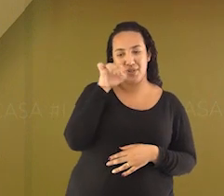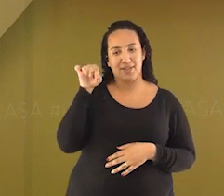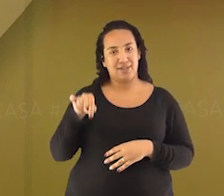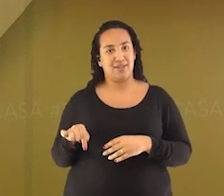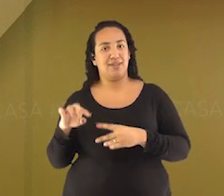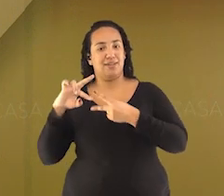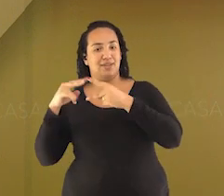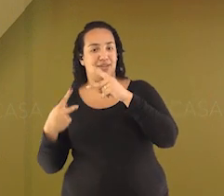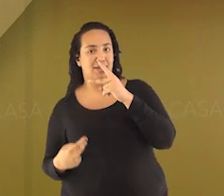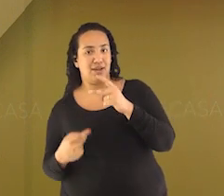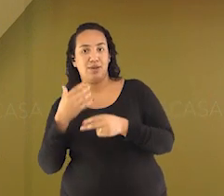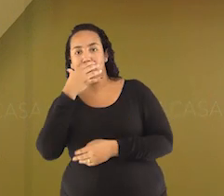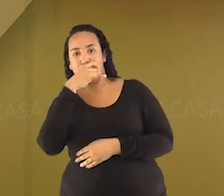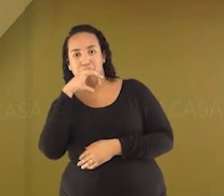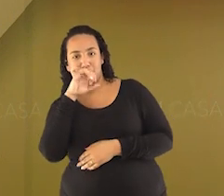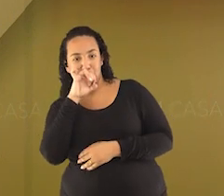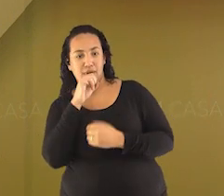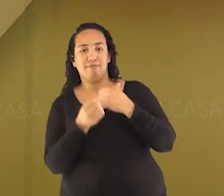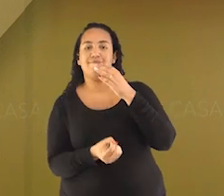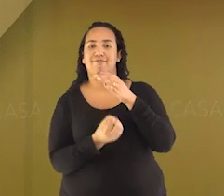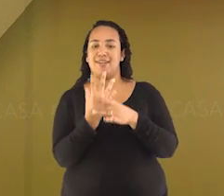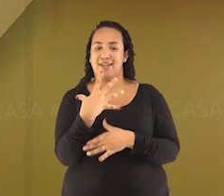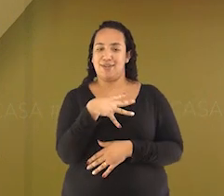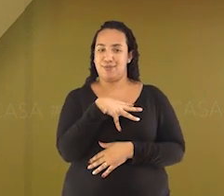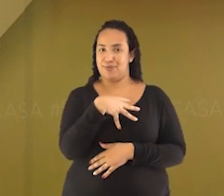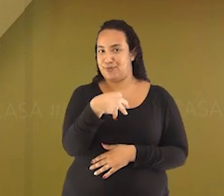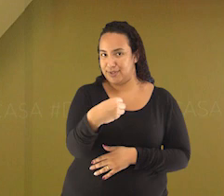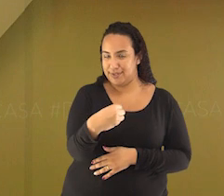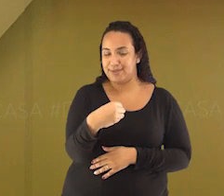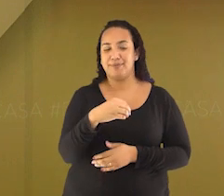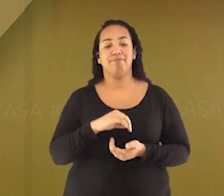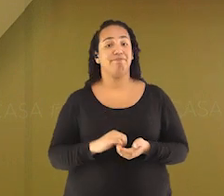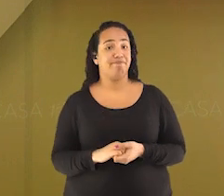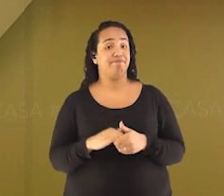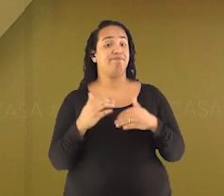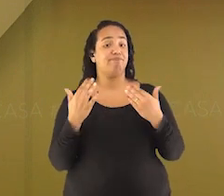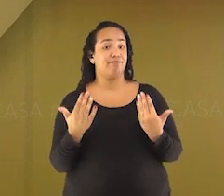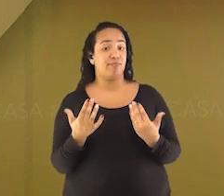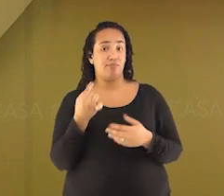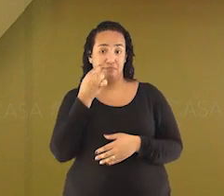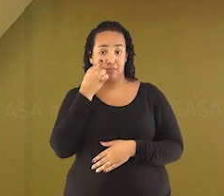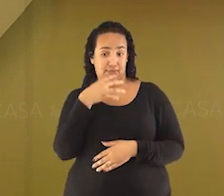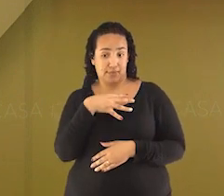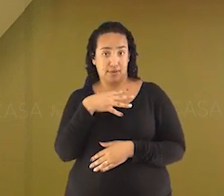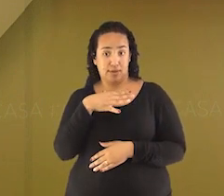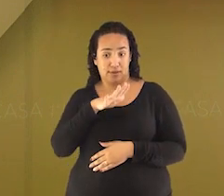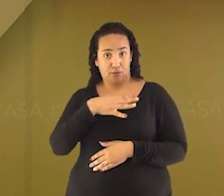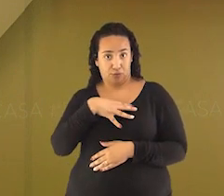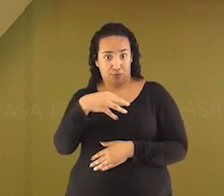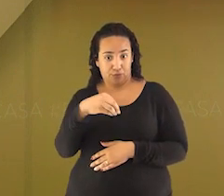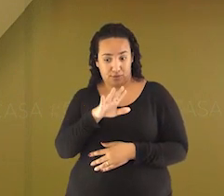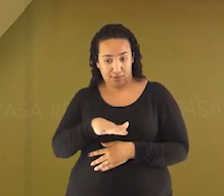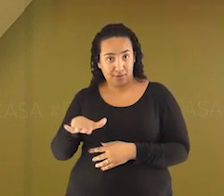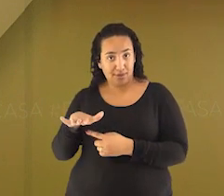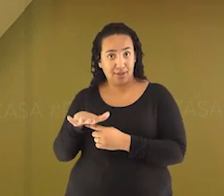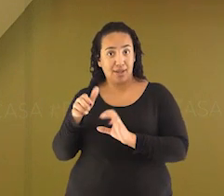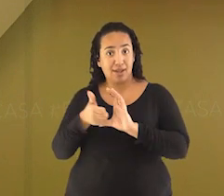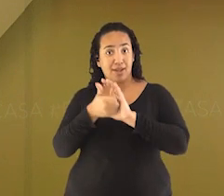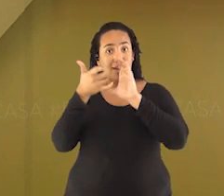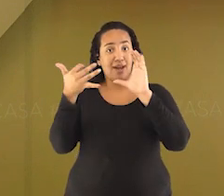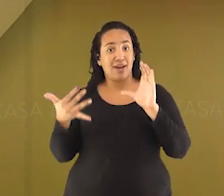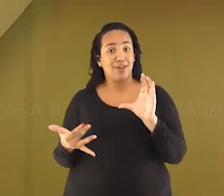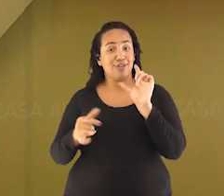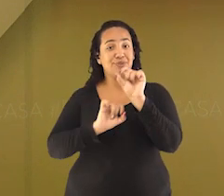a um conjunto de cromossomos do filho. Por causa disso, essa criança terá características